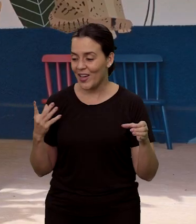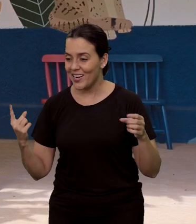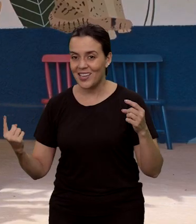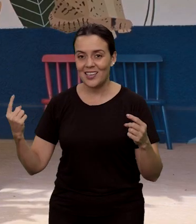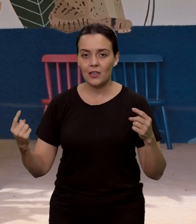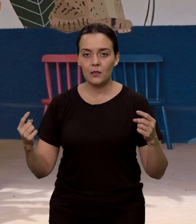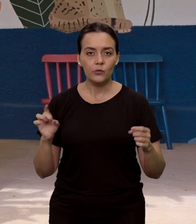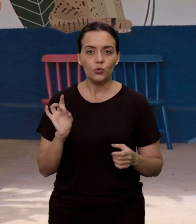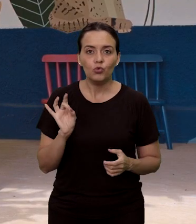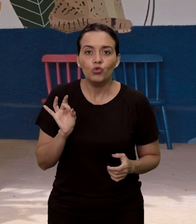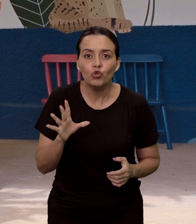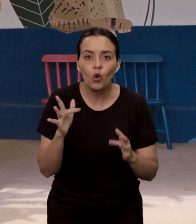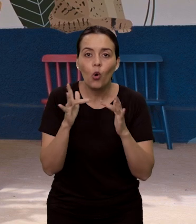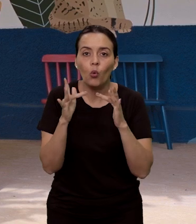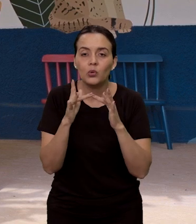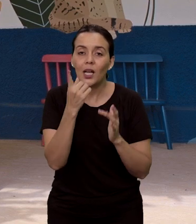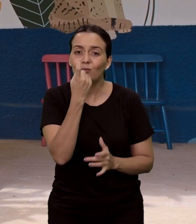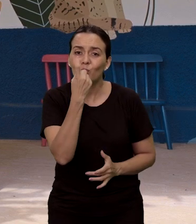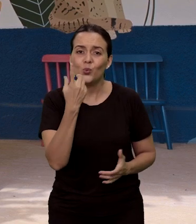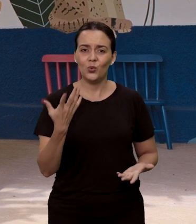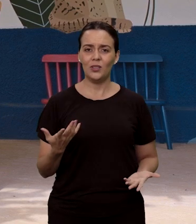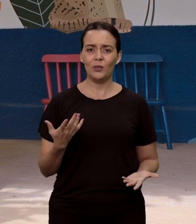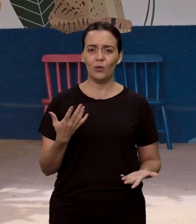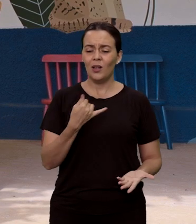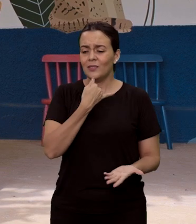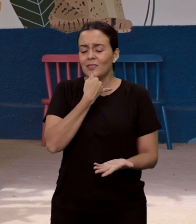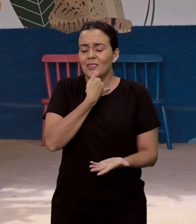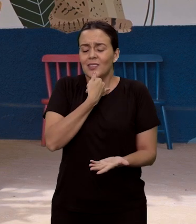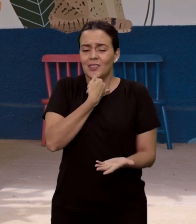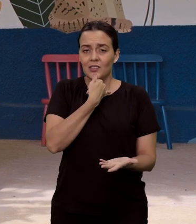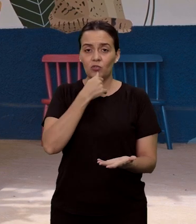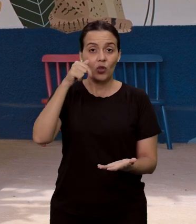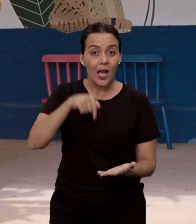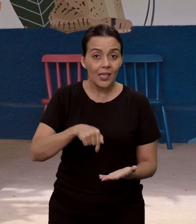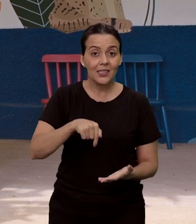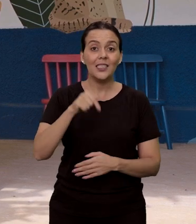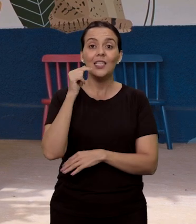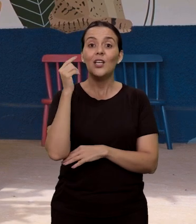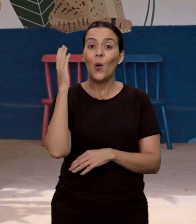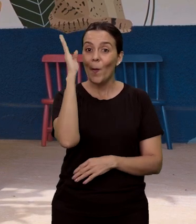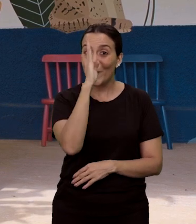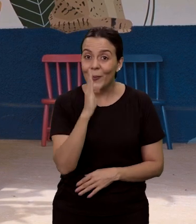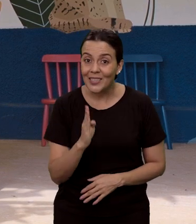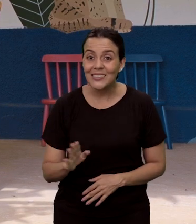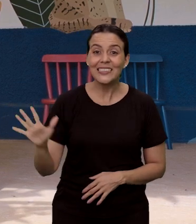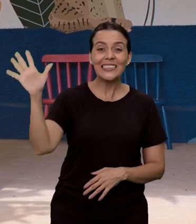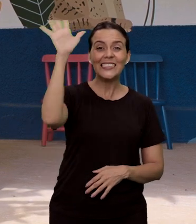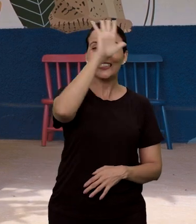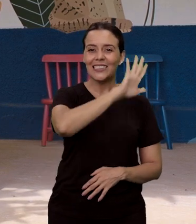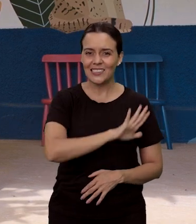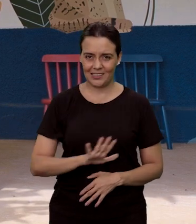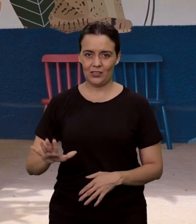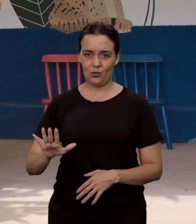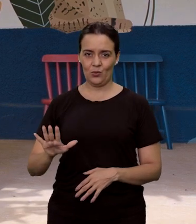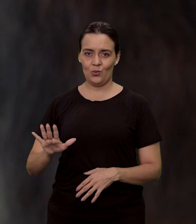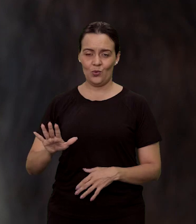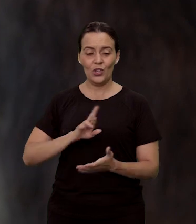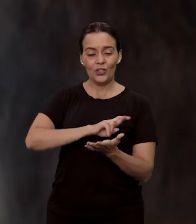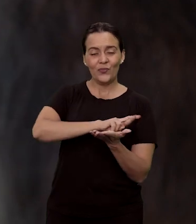feijão vai crescer mais. Isso é triste pensar que num país com uma biodiversidade como o